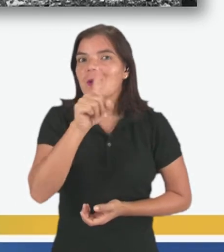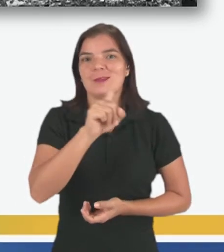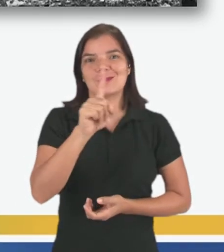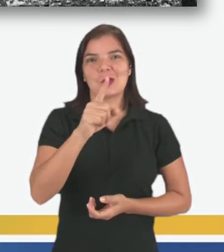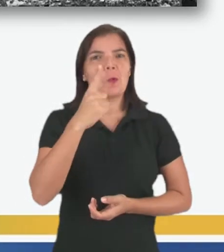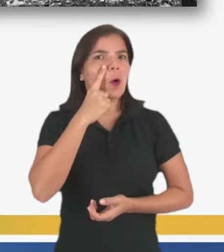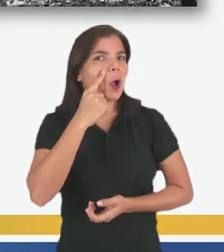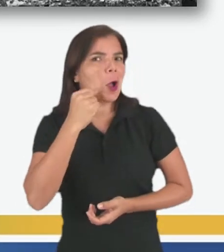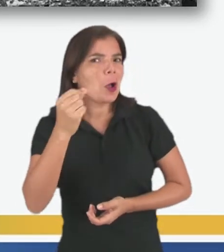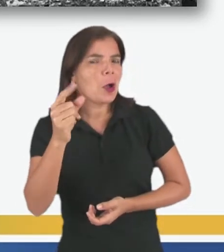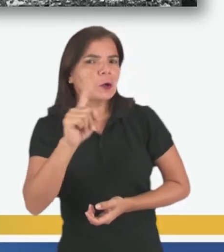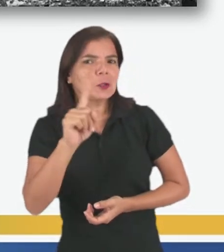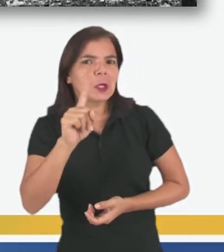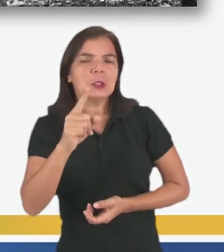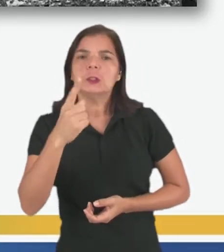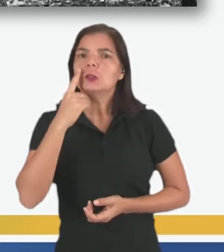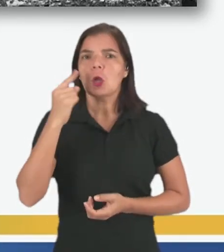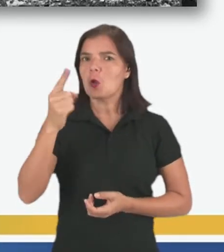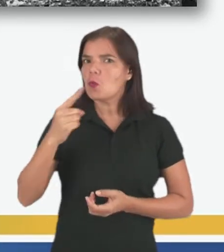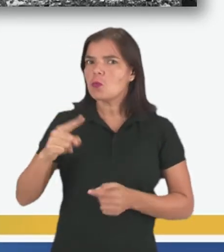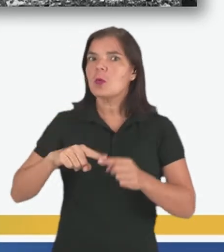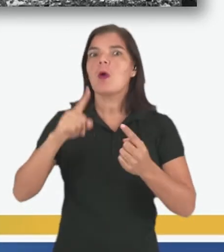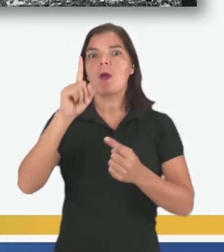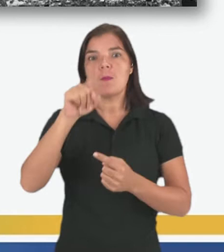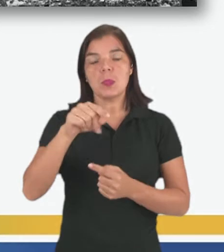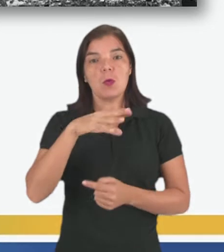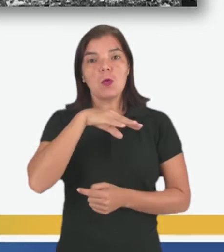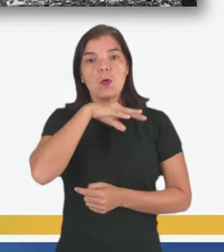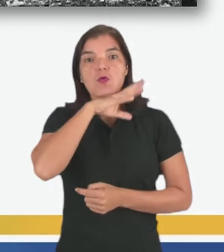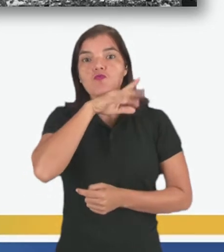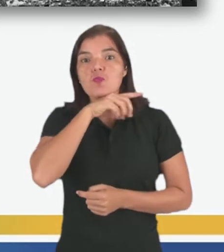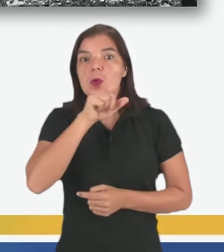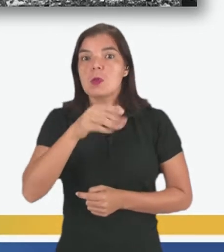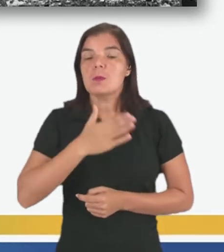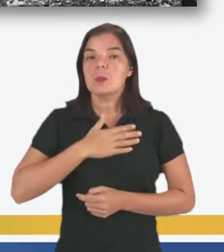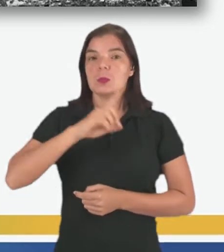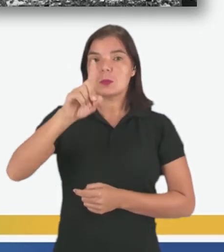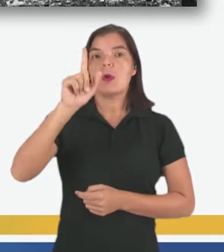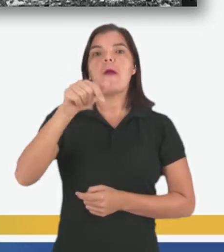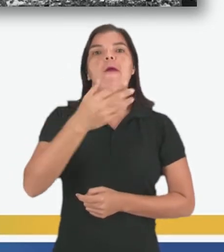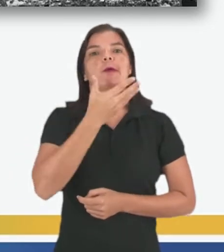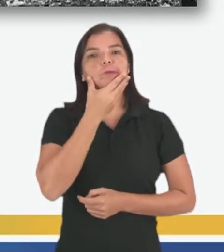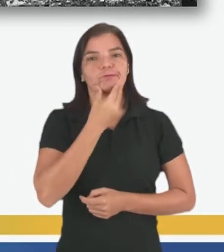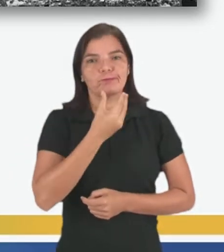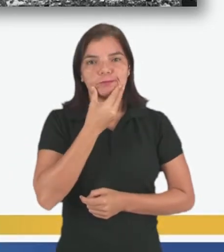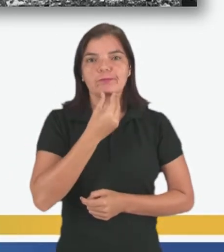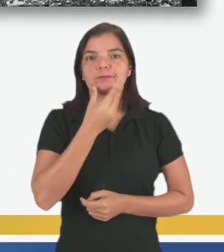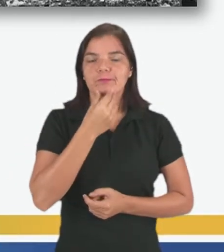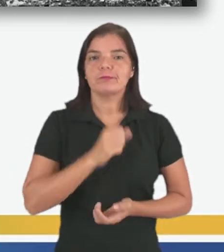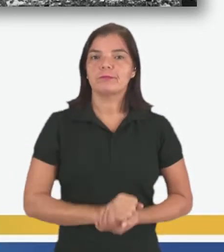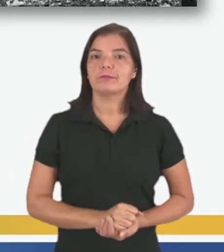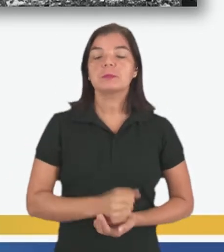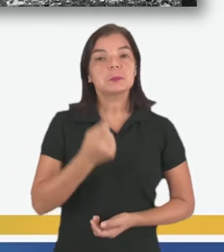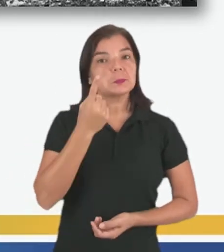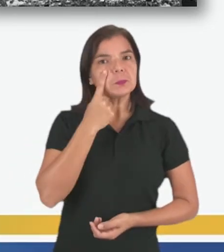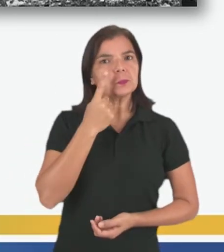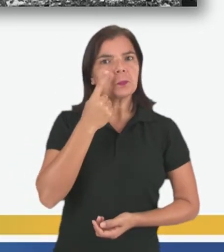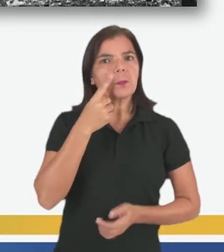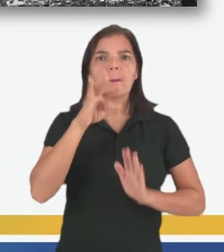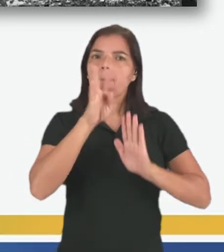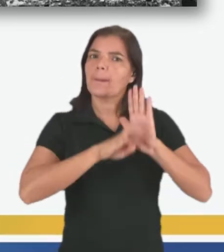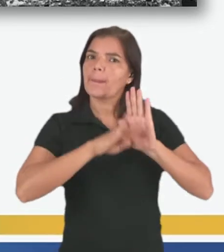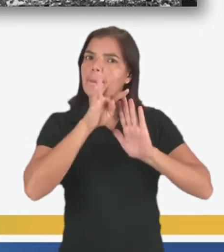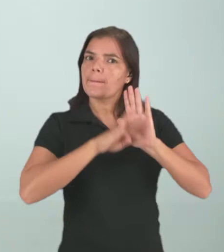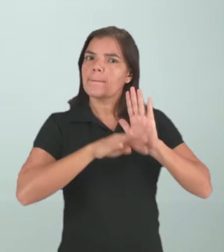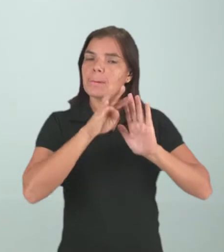era um gato, não era um rato. O bicho, meu Deus, era um homem. Aí nós observamos nesse